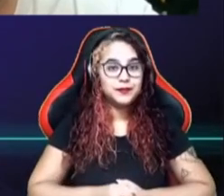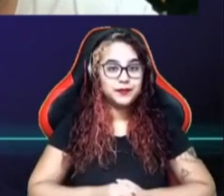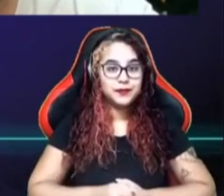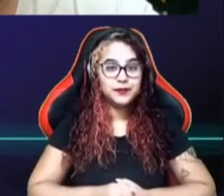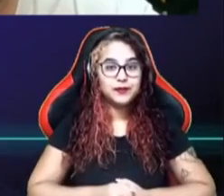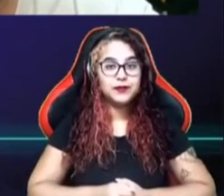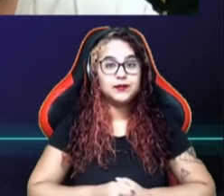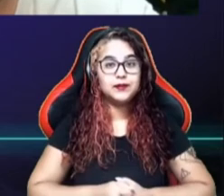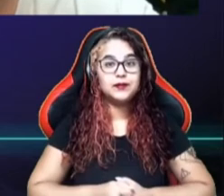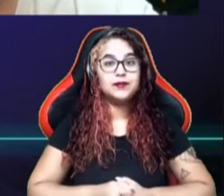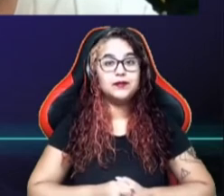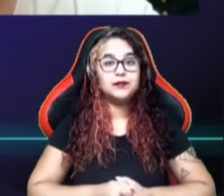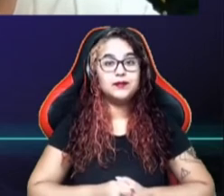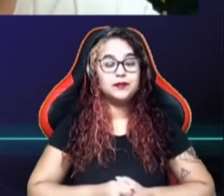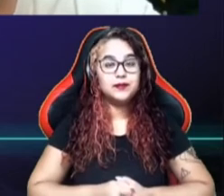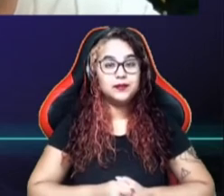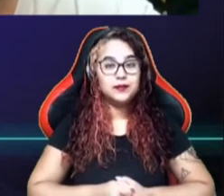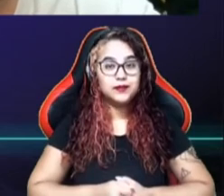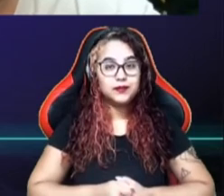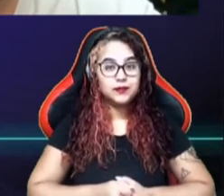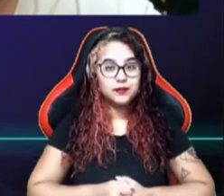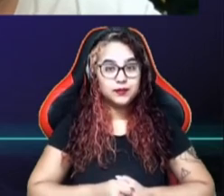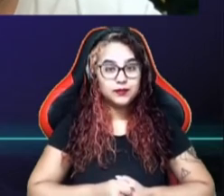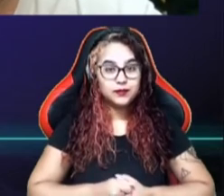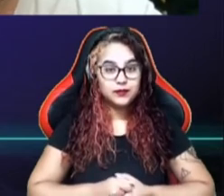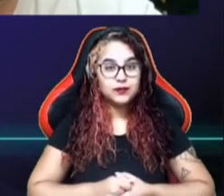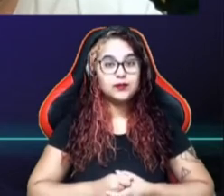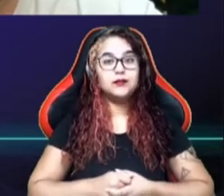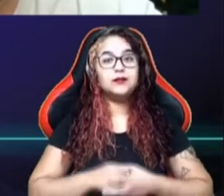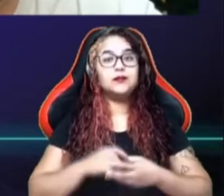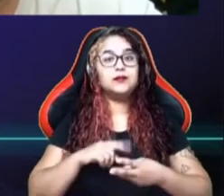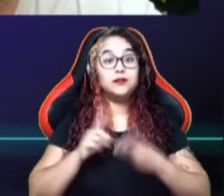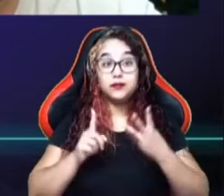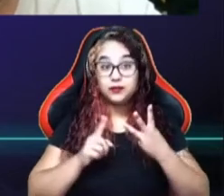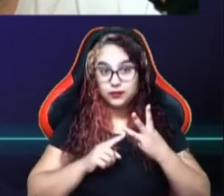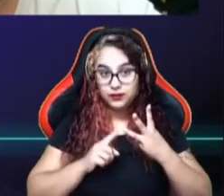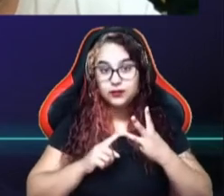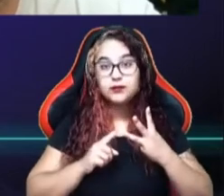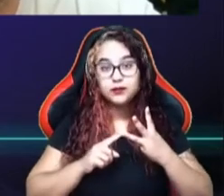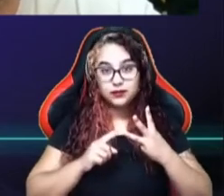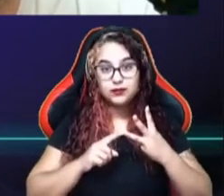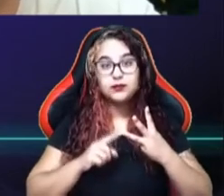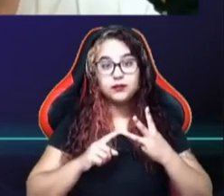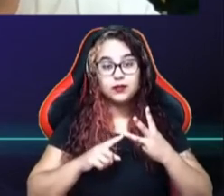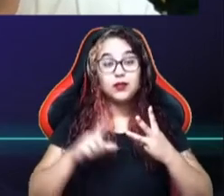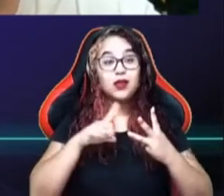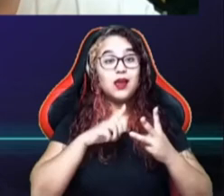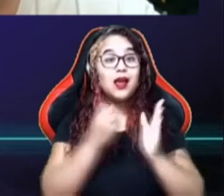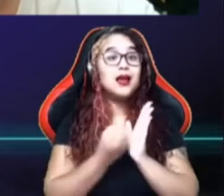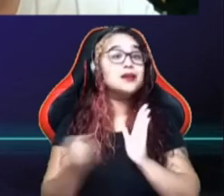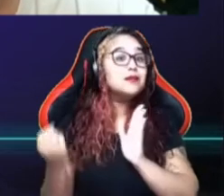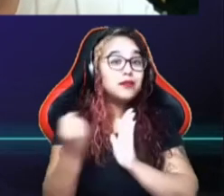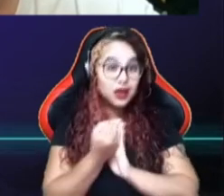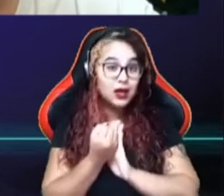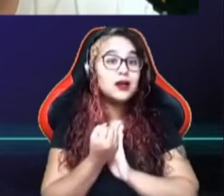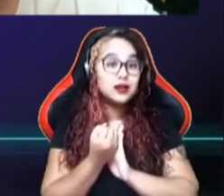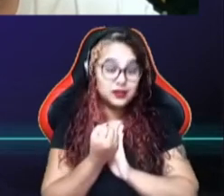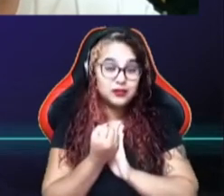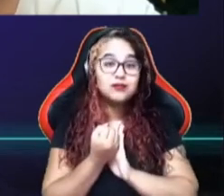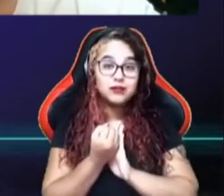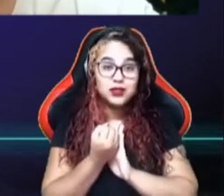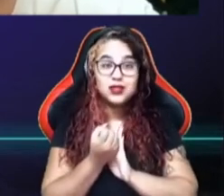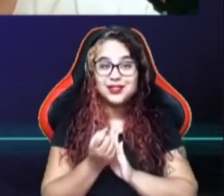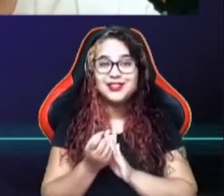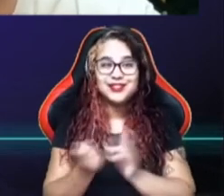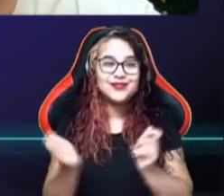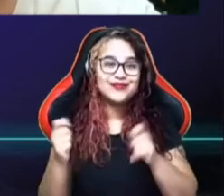Então, assim, é uma segunda coisa isso que eles veem. E três, aí a gente fecha o círculo aí lá com as marcas. Agora, quando a gente traz um show e a gente